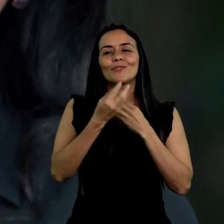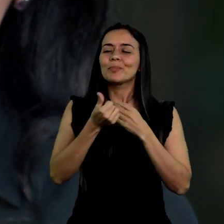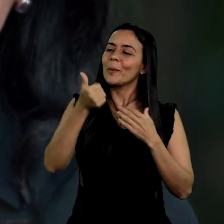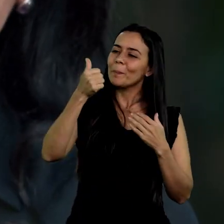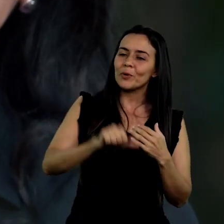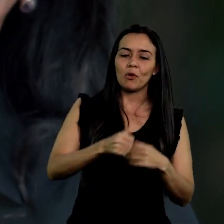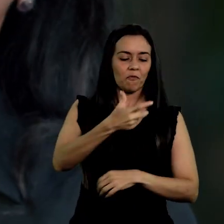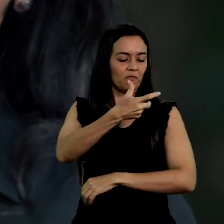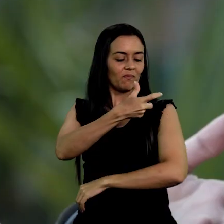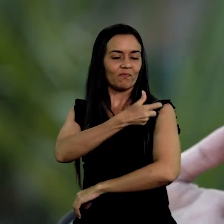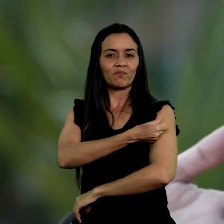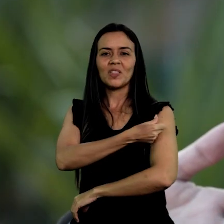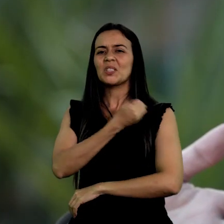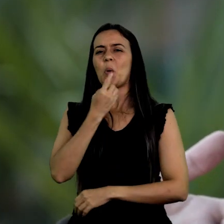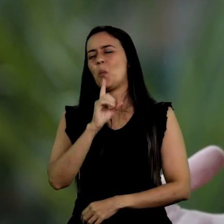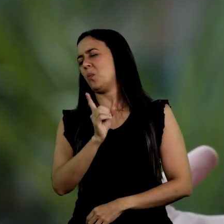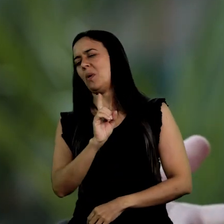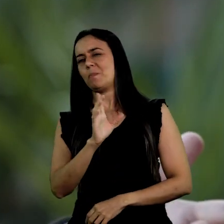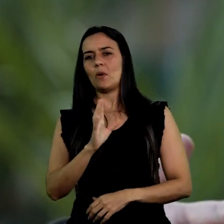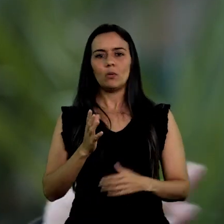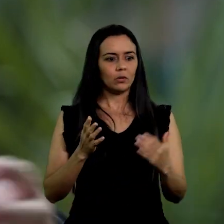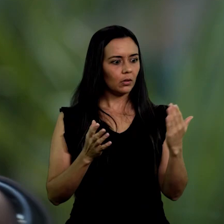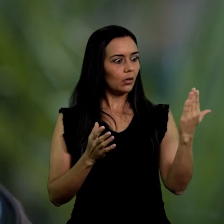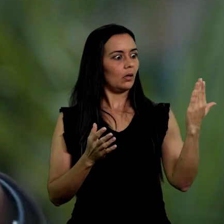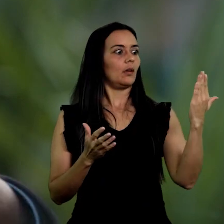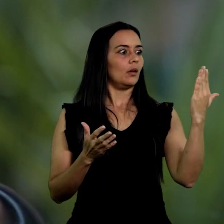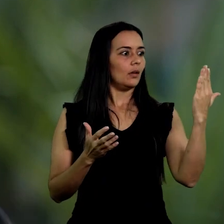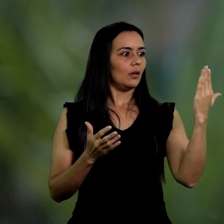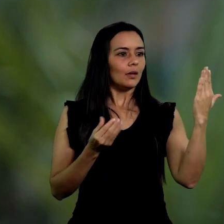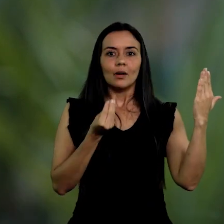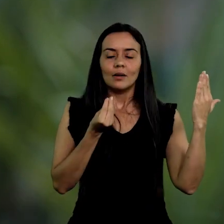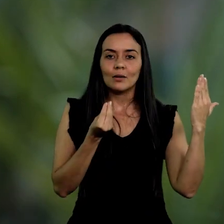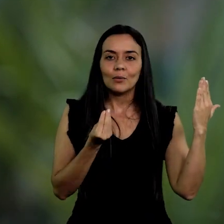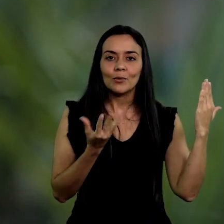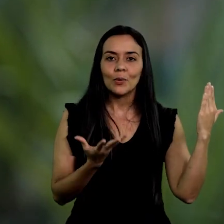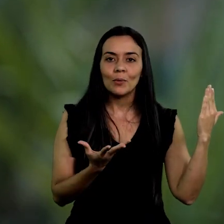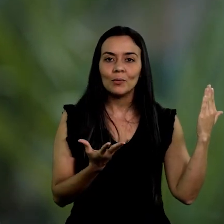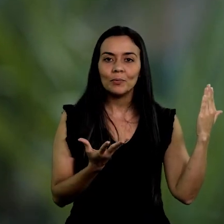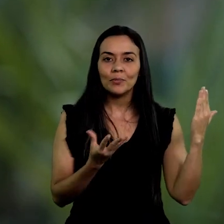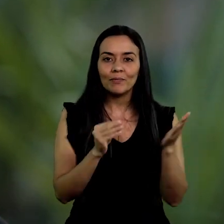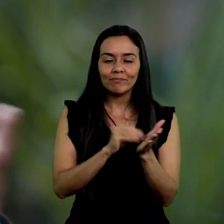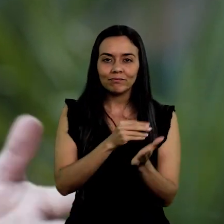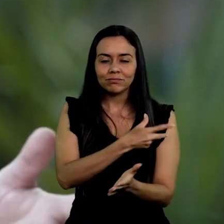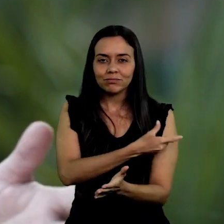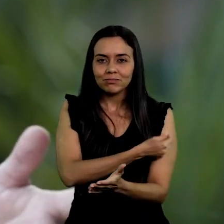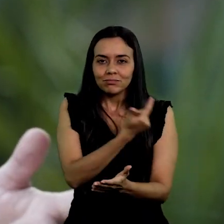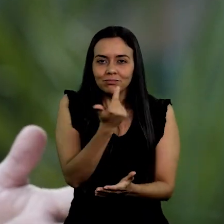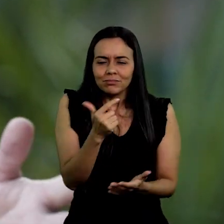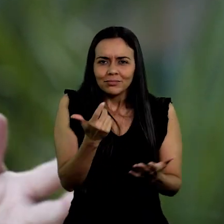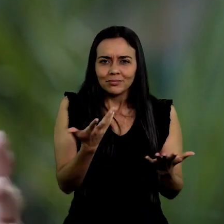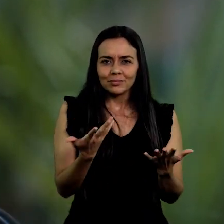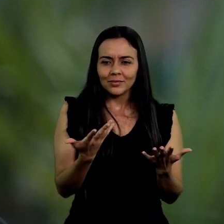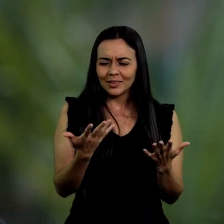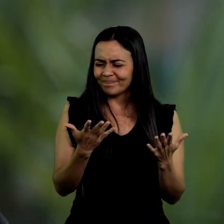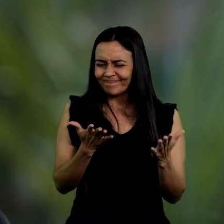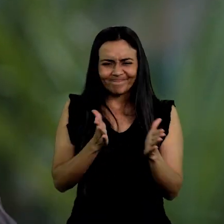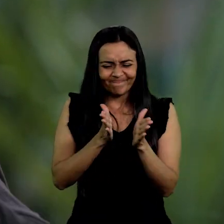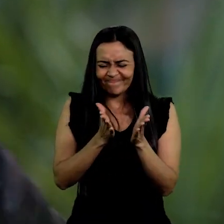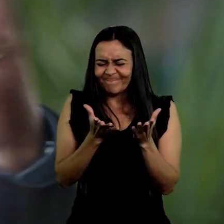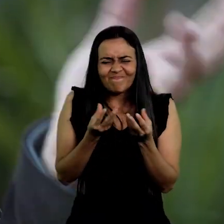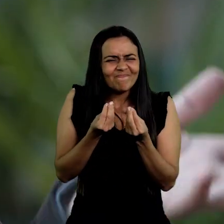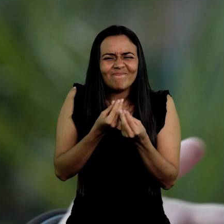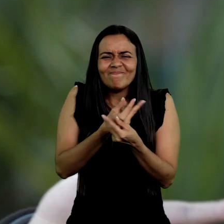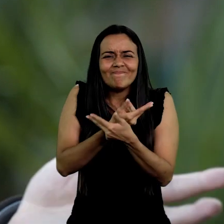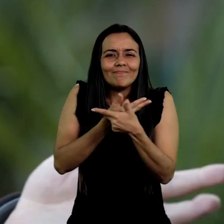Que vacina a gente está sendo cobaia, a pessoa não vai se vacinar, né? Isso é só um exemplo, mas tem